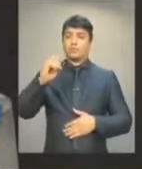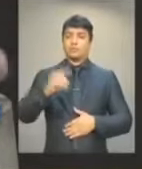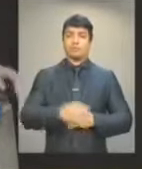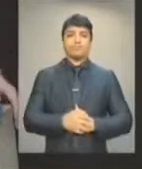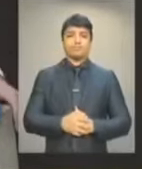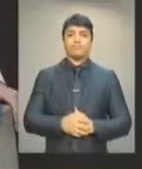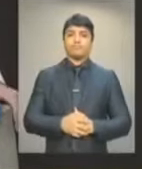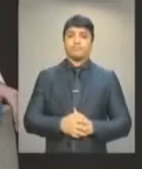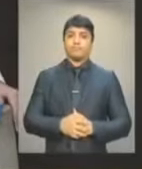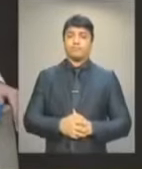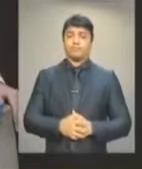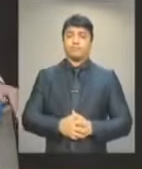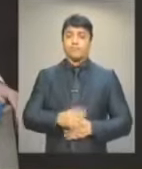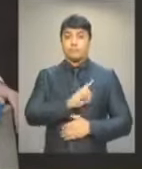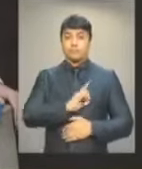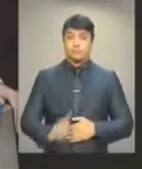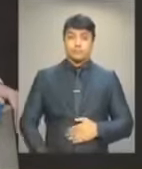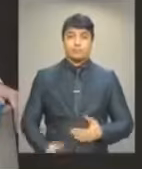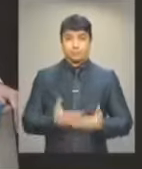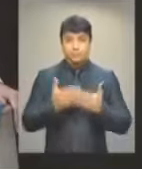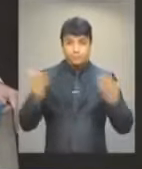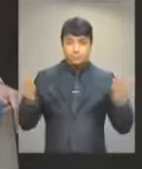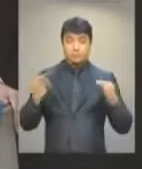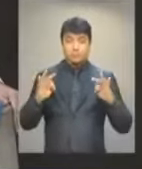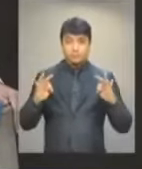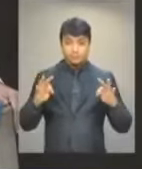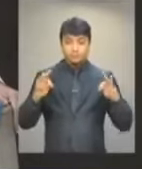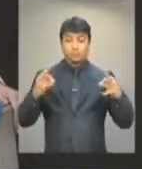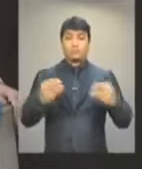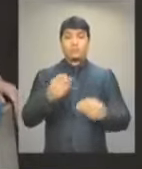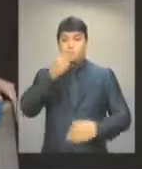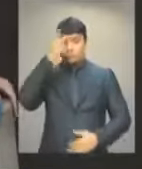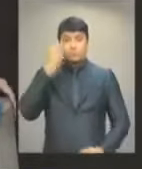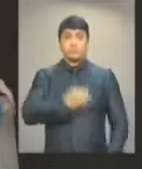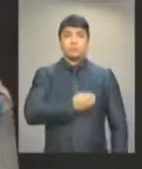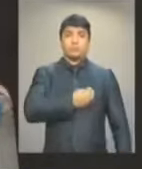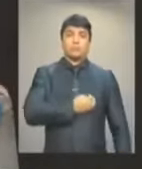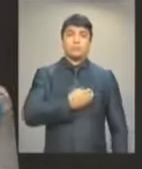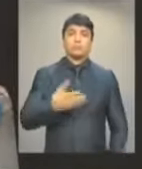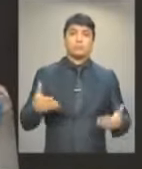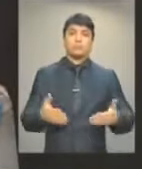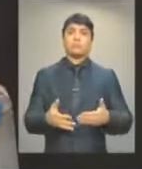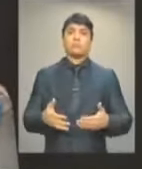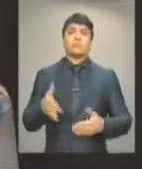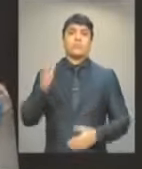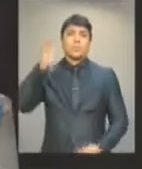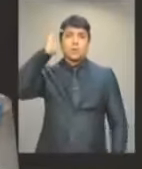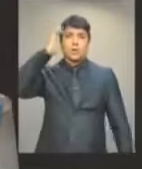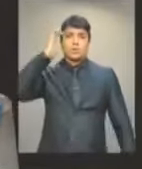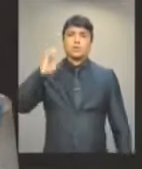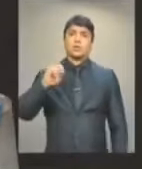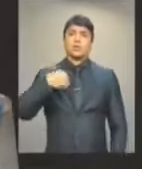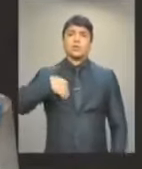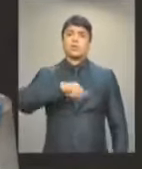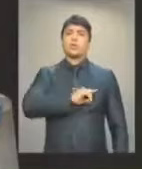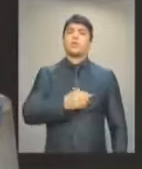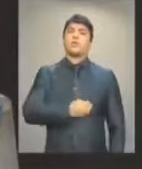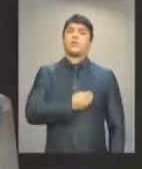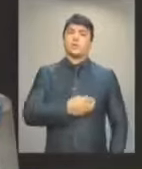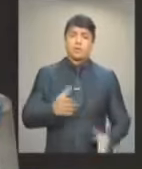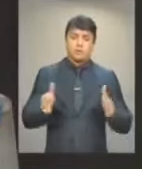Senhores deputados, senhoras deputadas, aos cearenses que aqui se encontram, me parece que as nossas